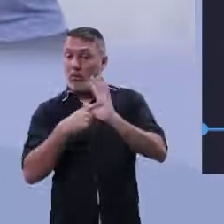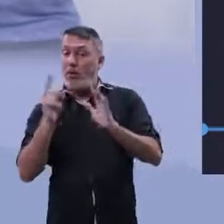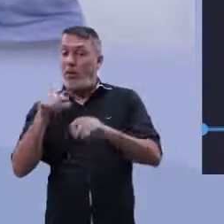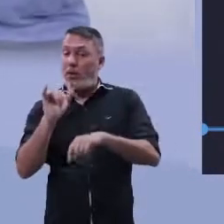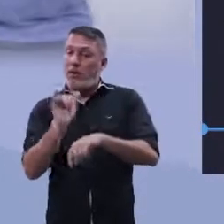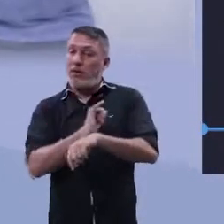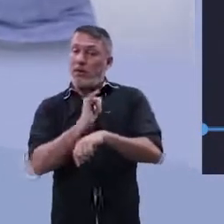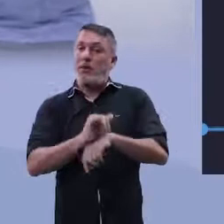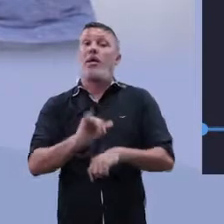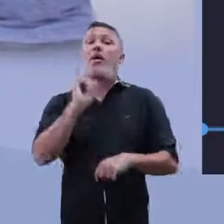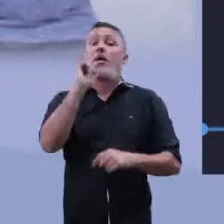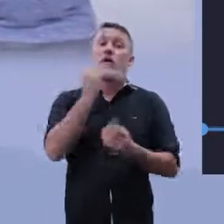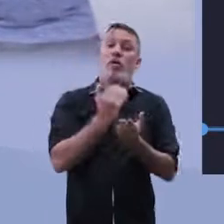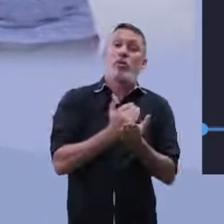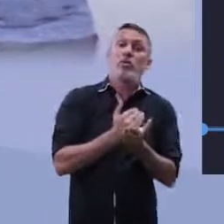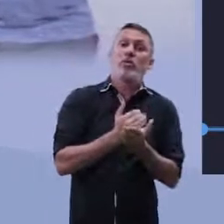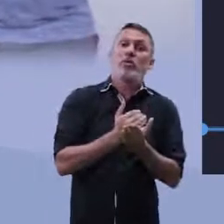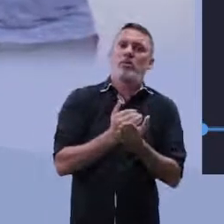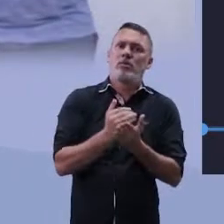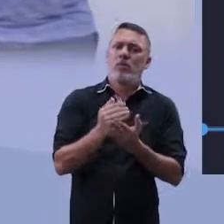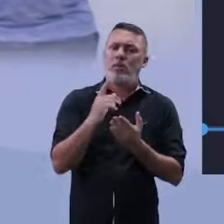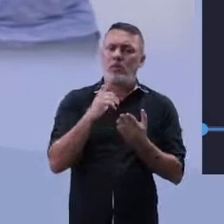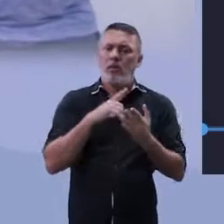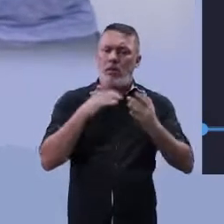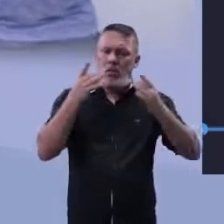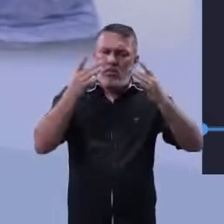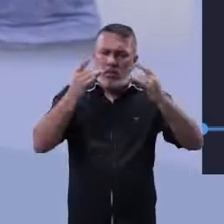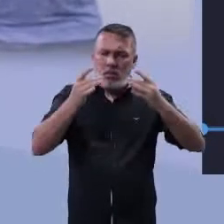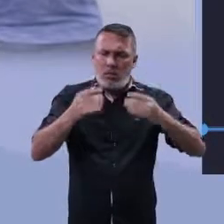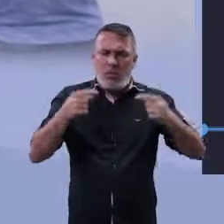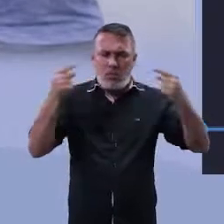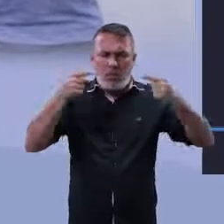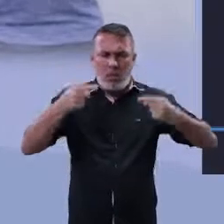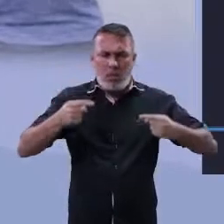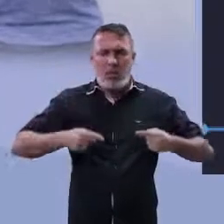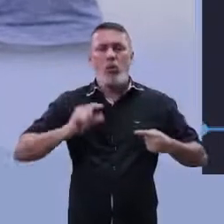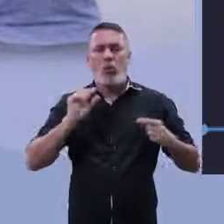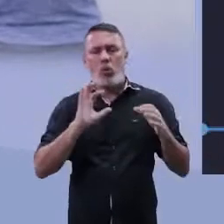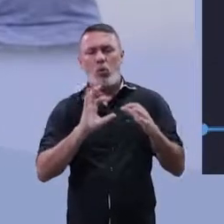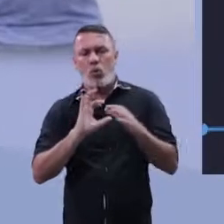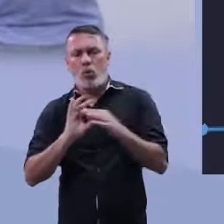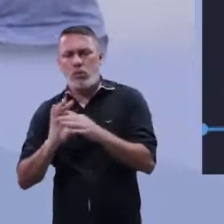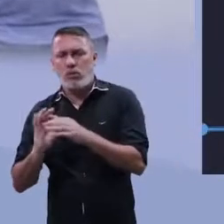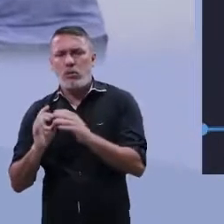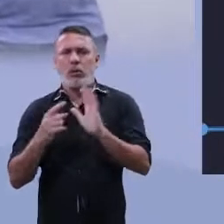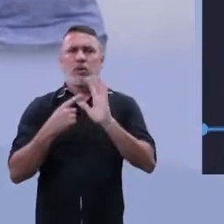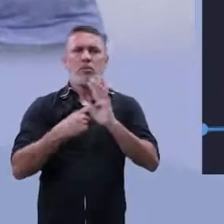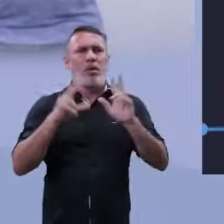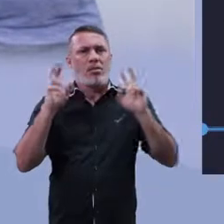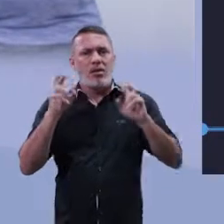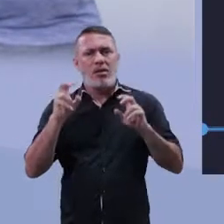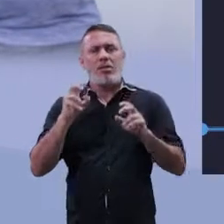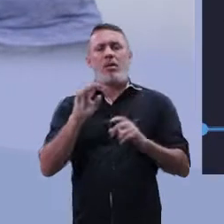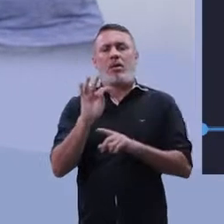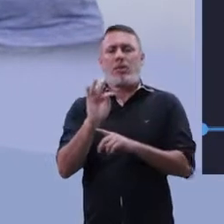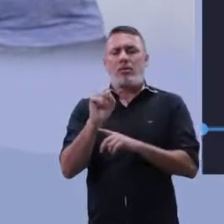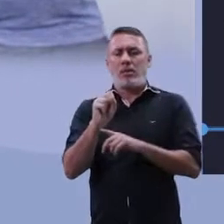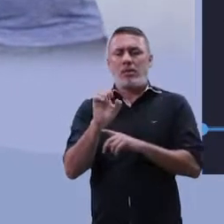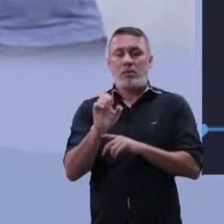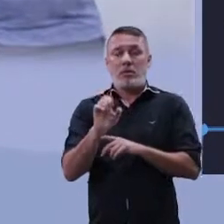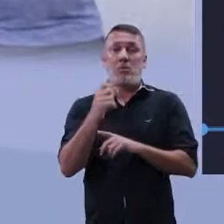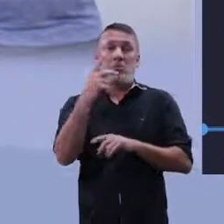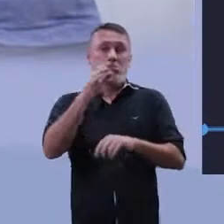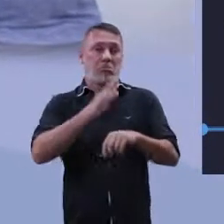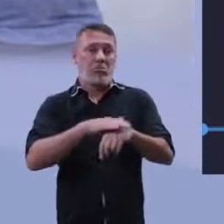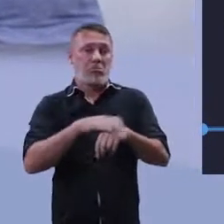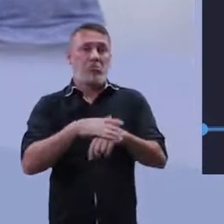a introdução, na microestrutura da introdução, que trabalha ali né, a contextualização, a apresentação do tema e da tese, e